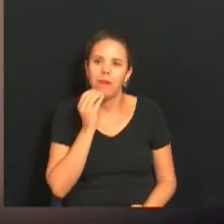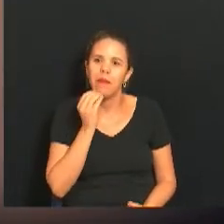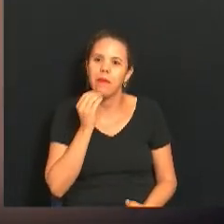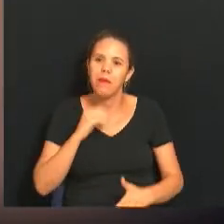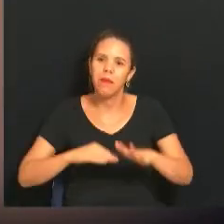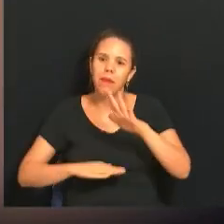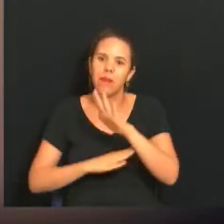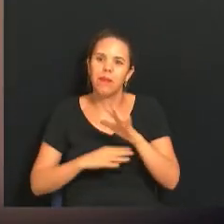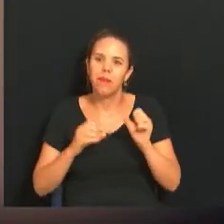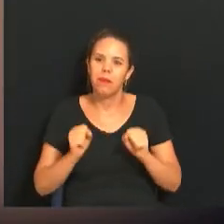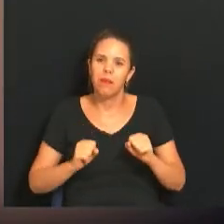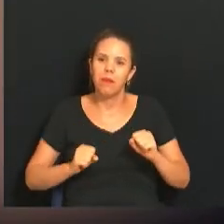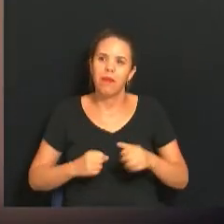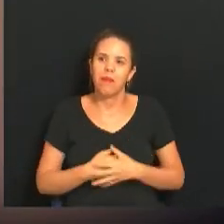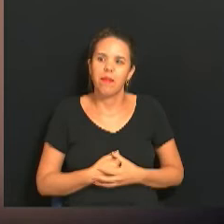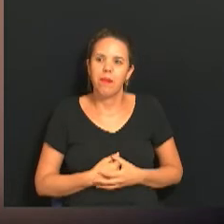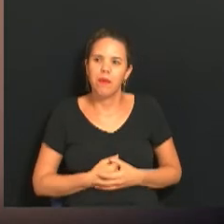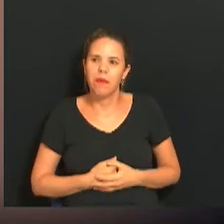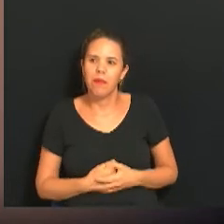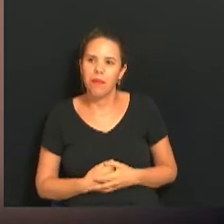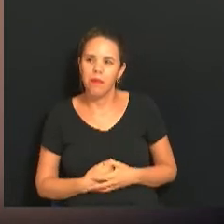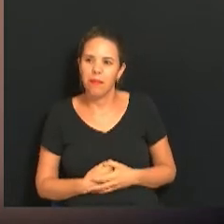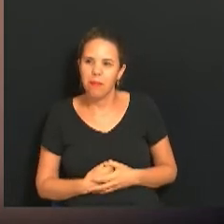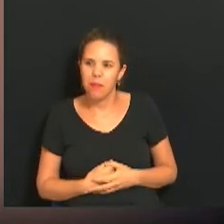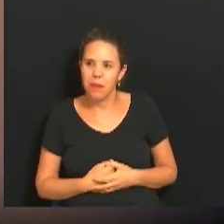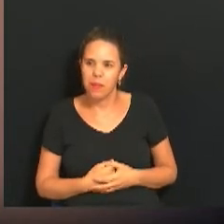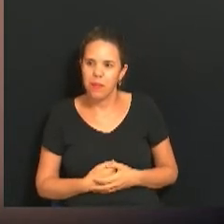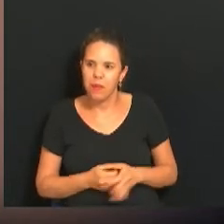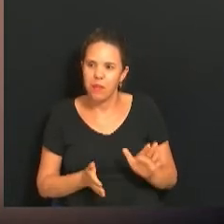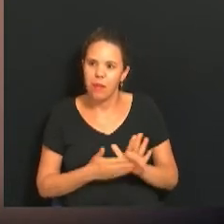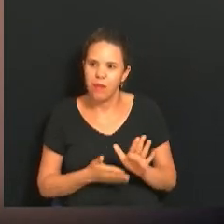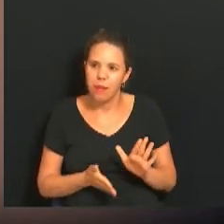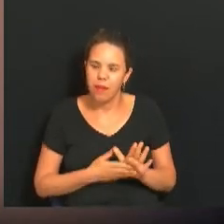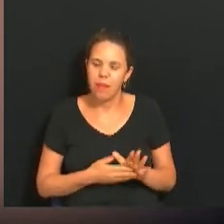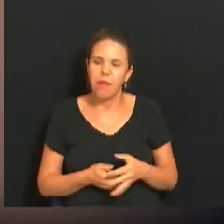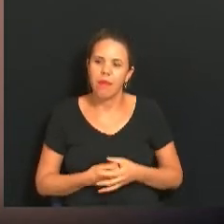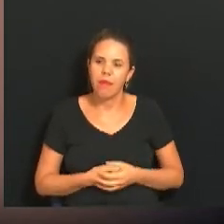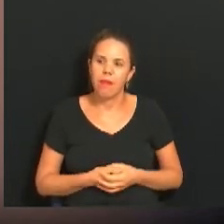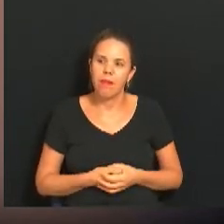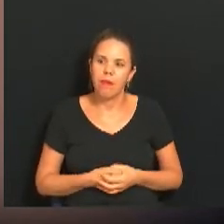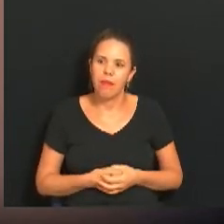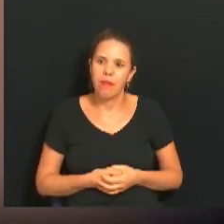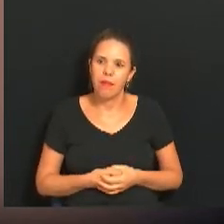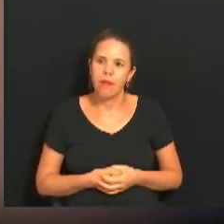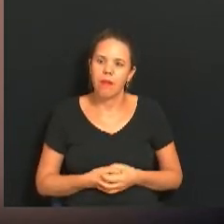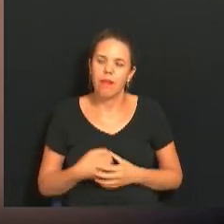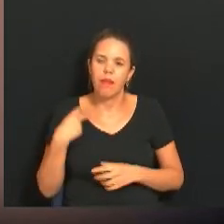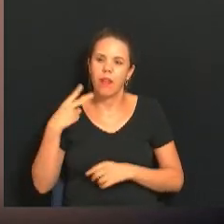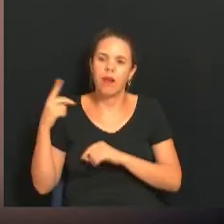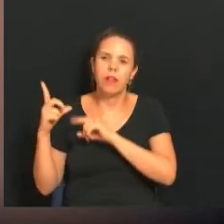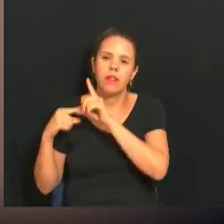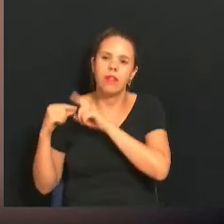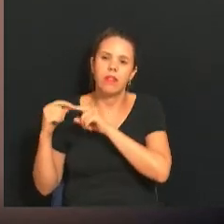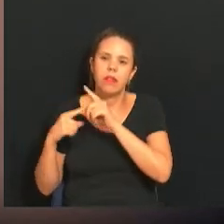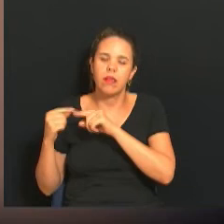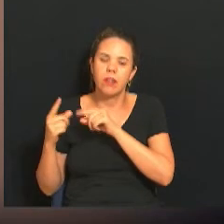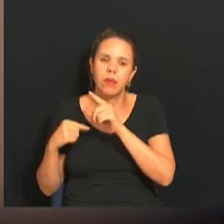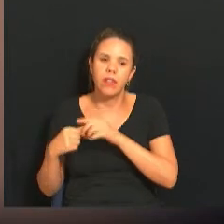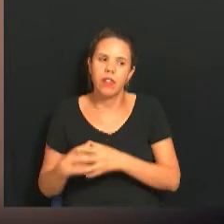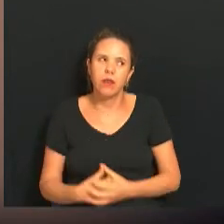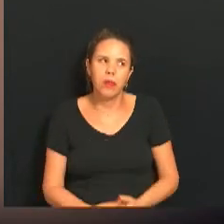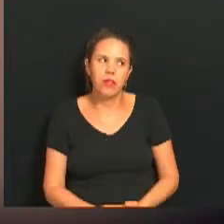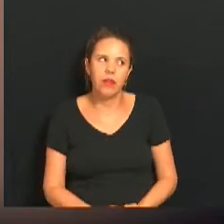Poder Legislativo, eu quero propor aqui, inclusive para o Major Jaime, que é presidente da Comissão